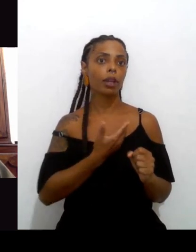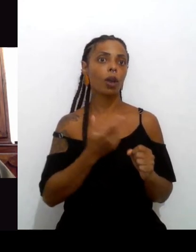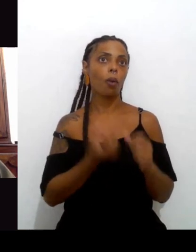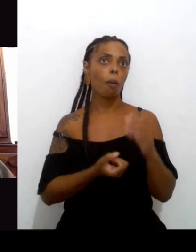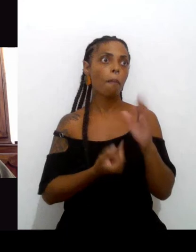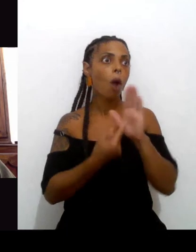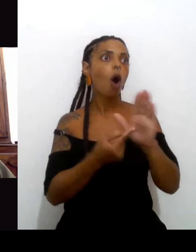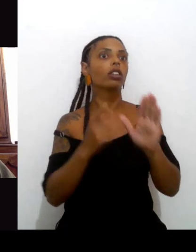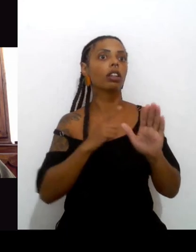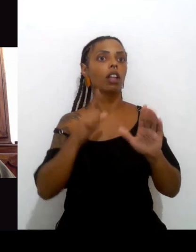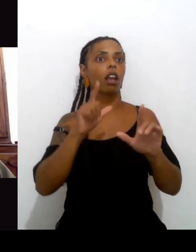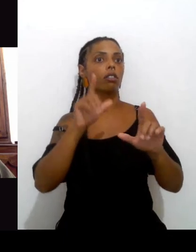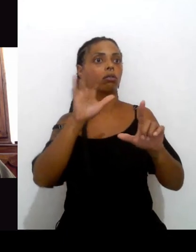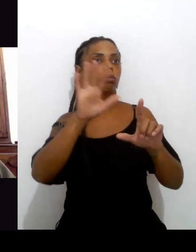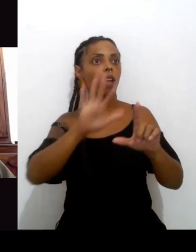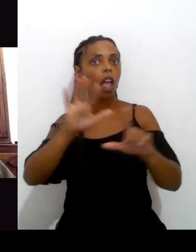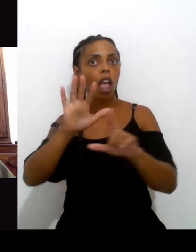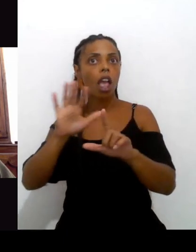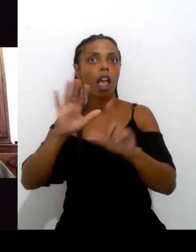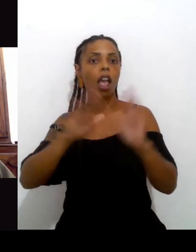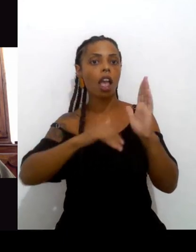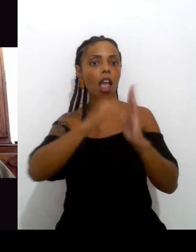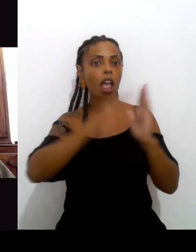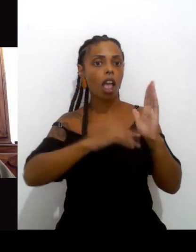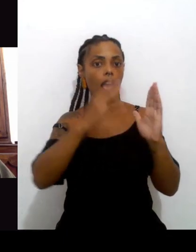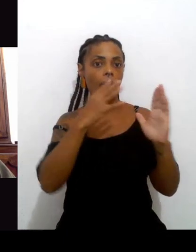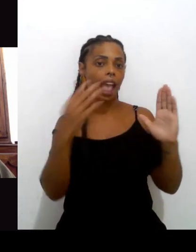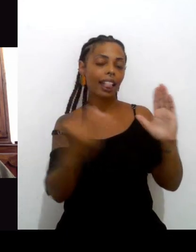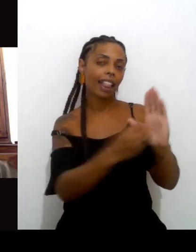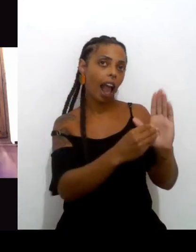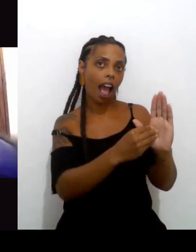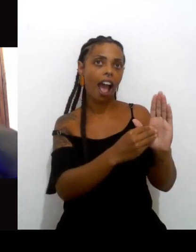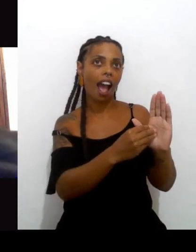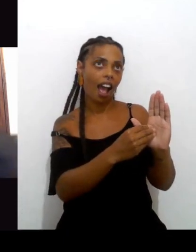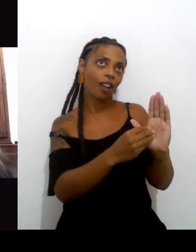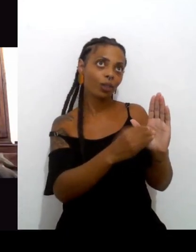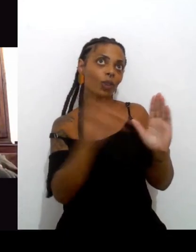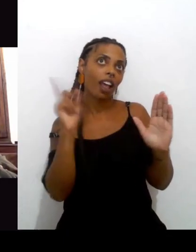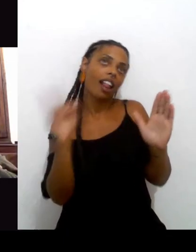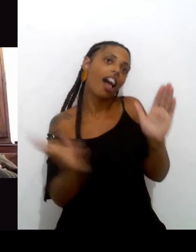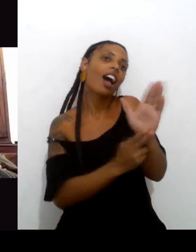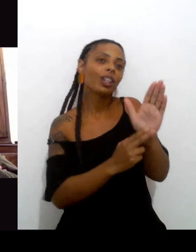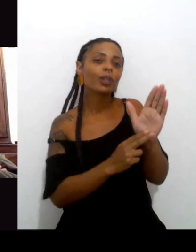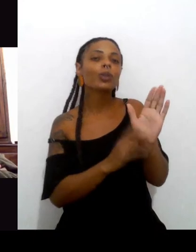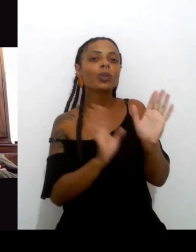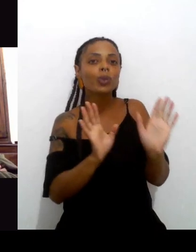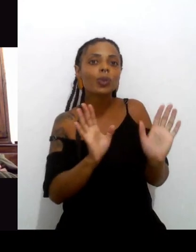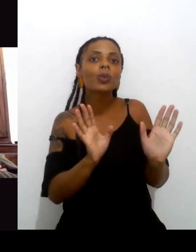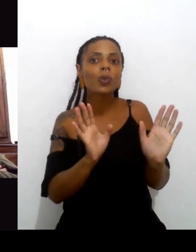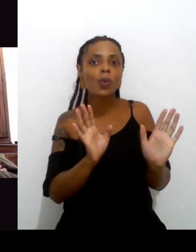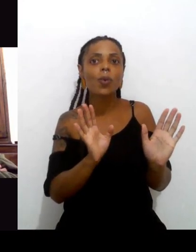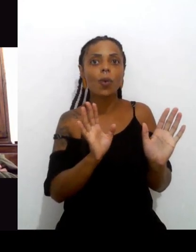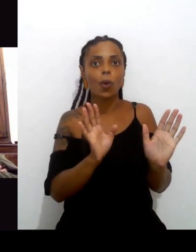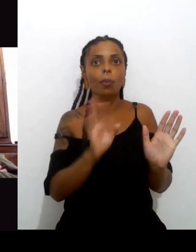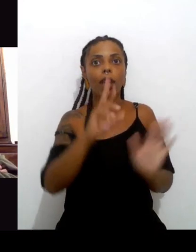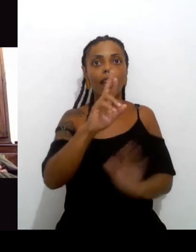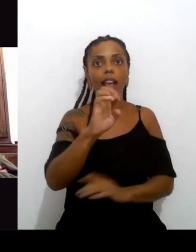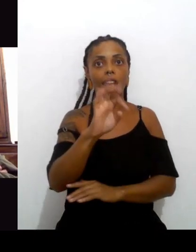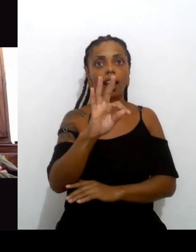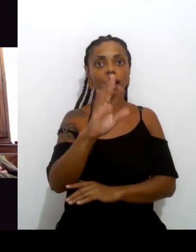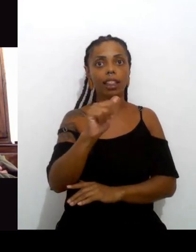retratos né retratos digamos assumidos né assim com atribuídos ao nomes